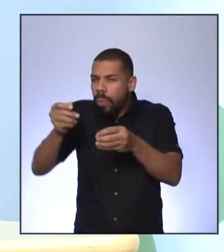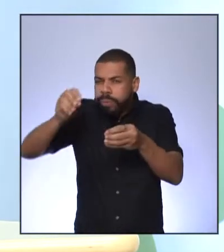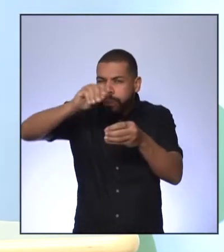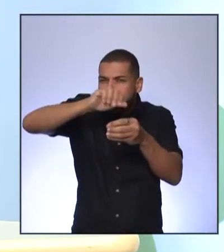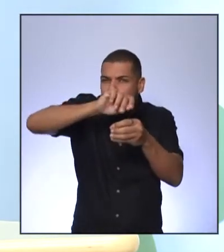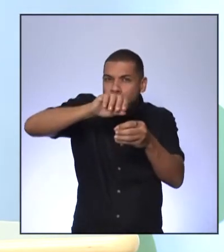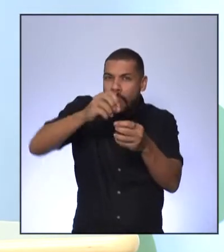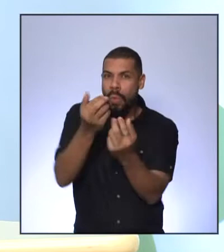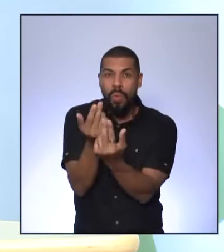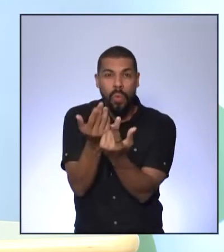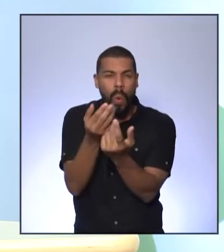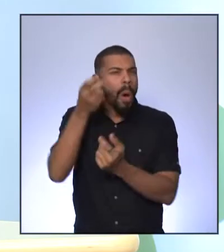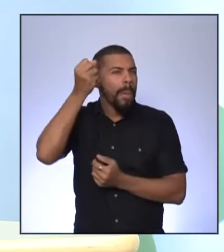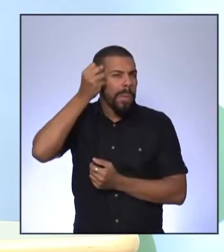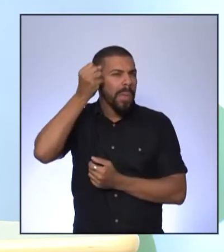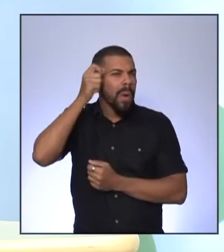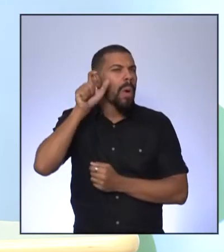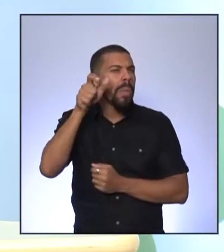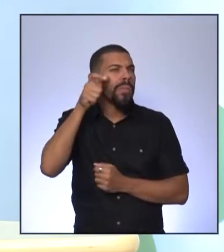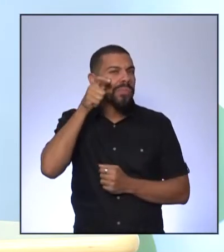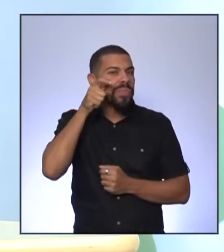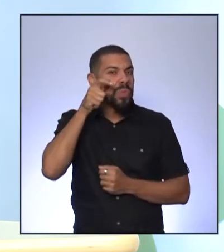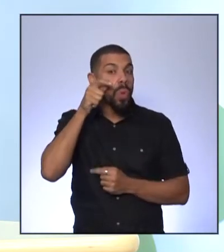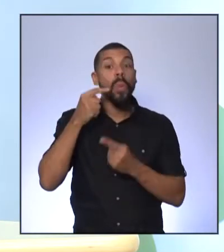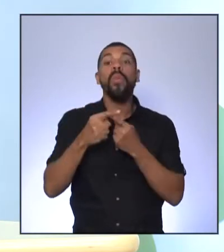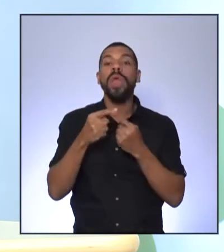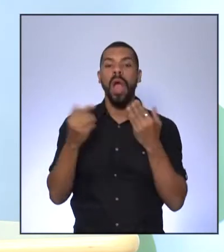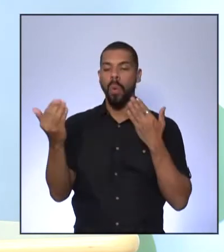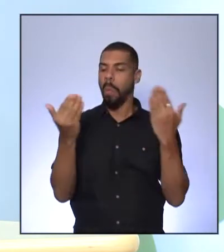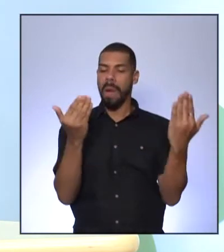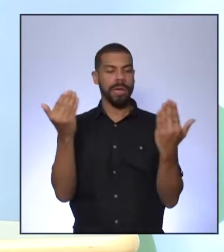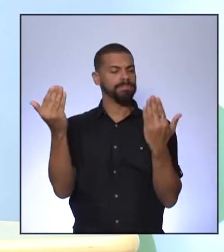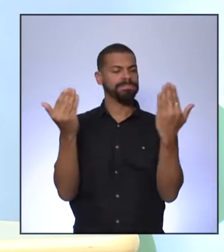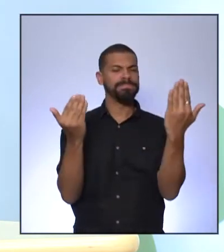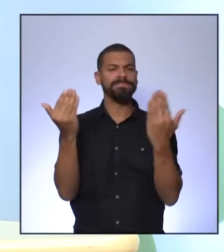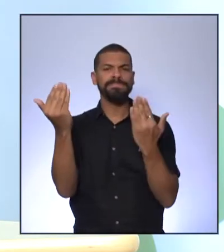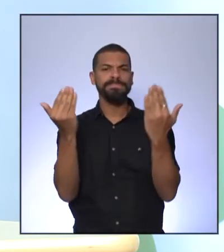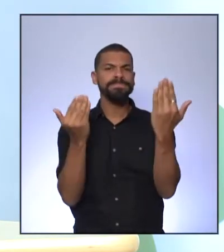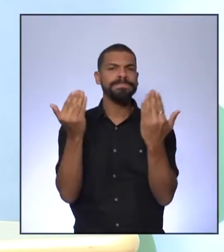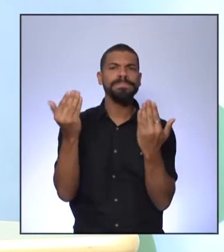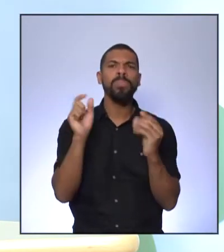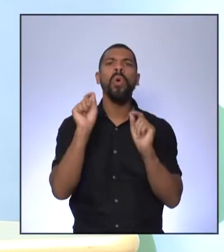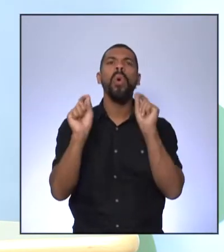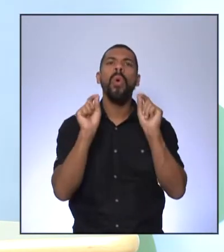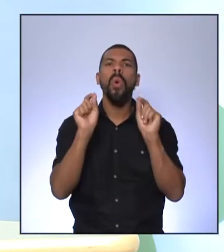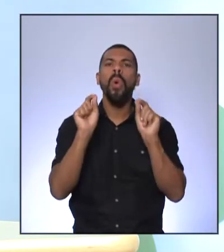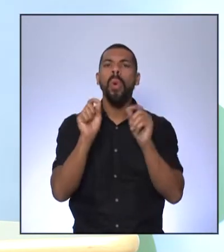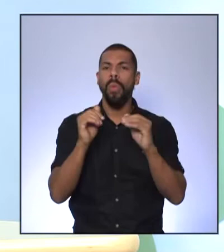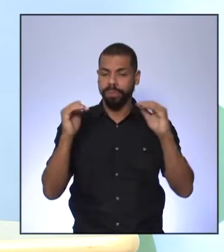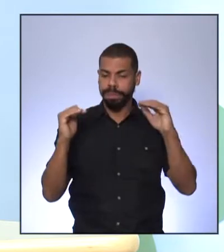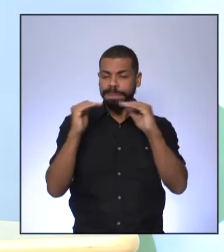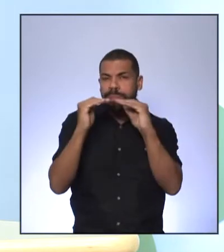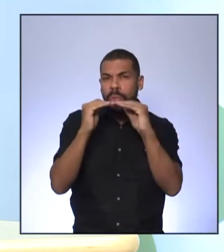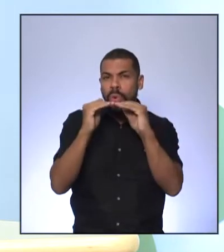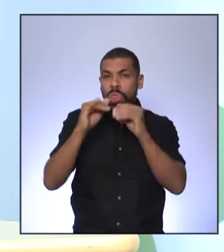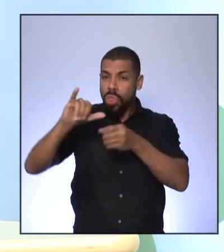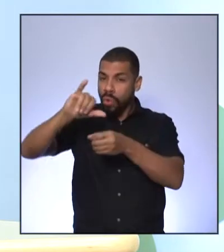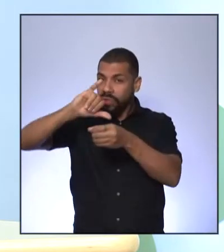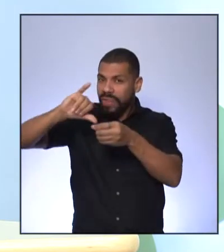de sódio? Por que isso? Porque a gente está comparando o quê? A gente está comparando a variação da concentração do